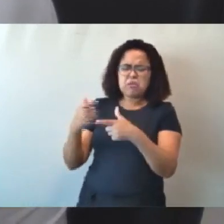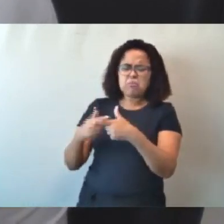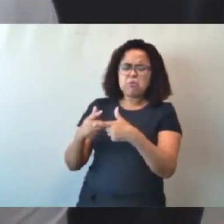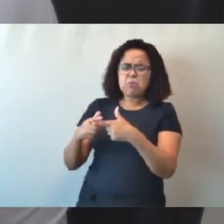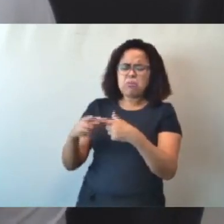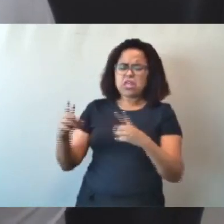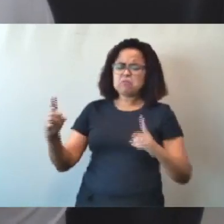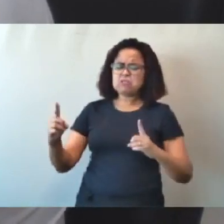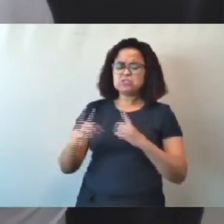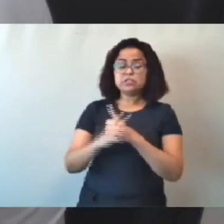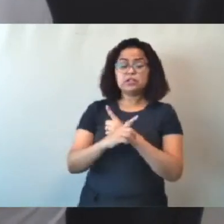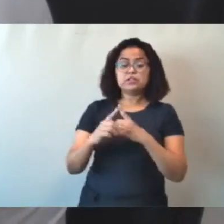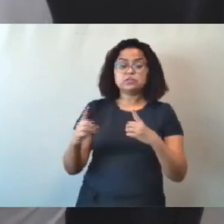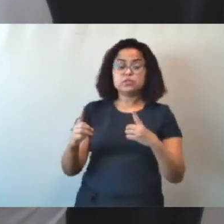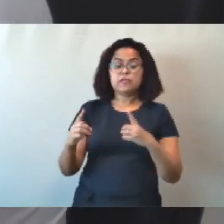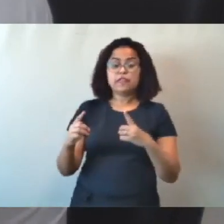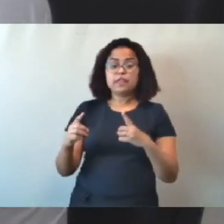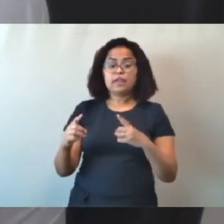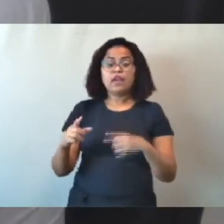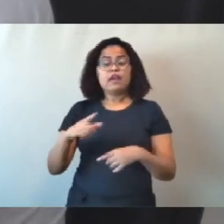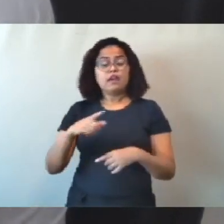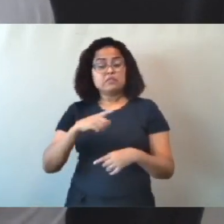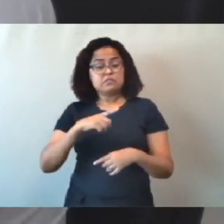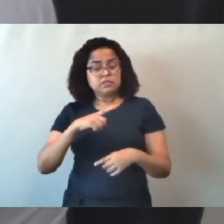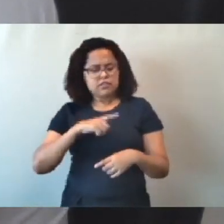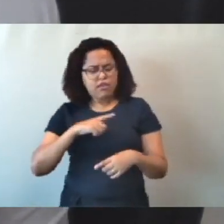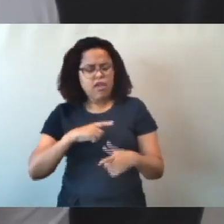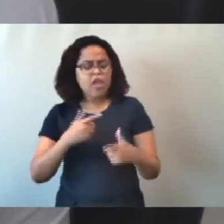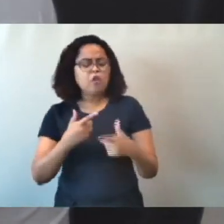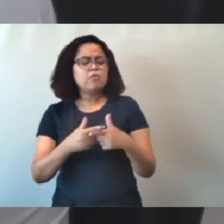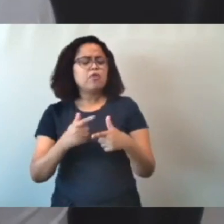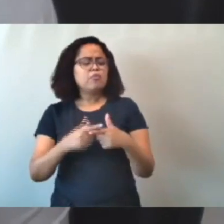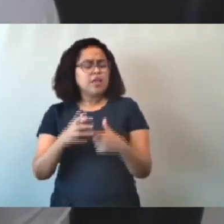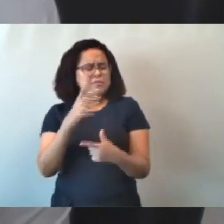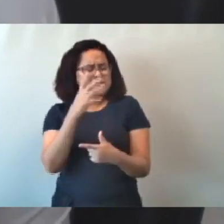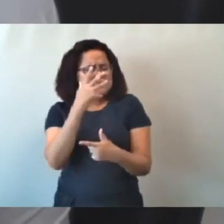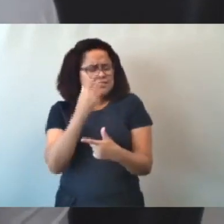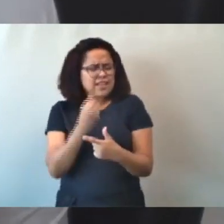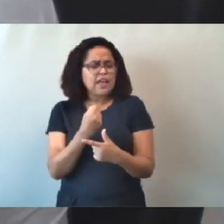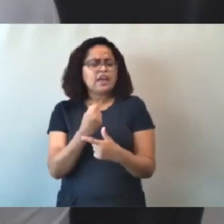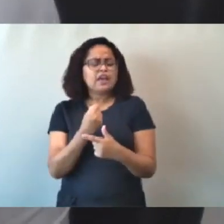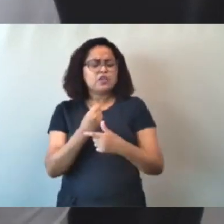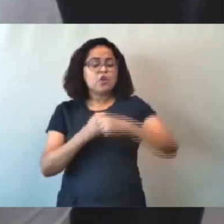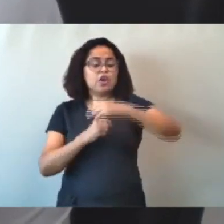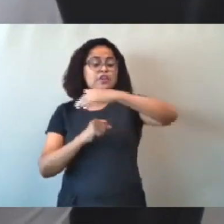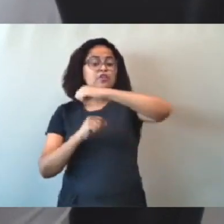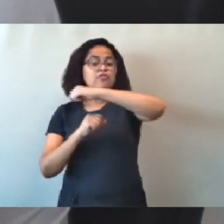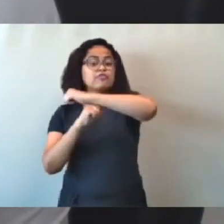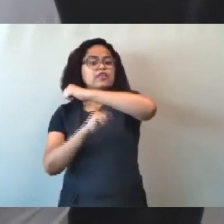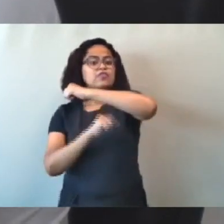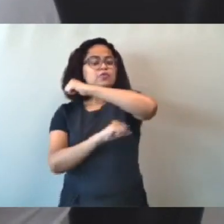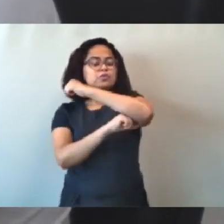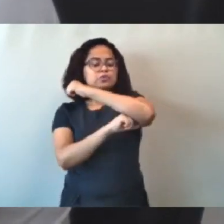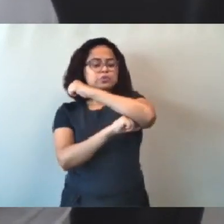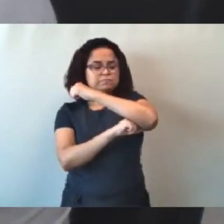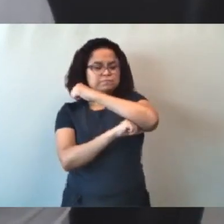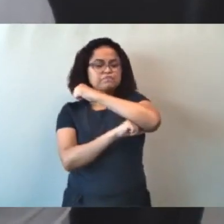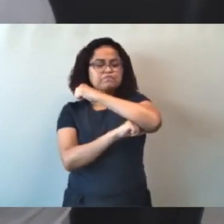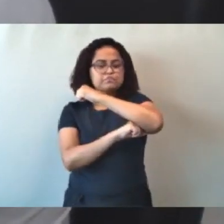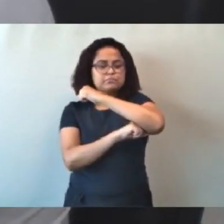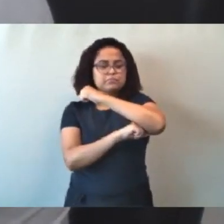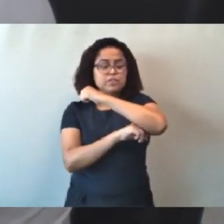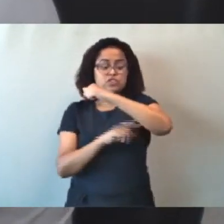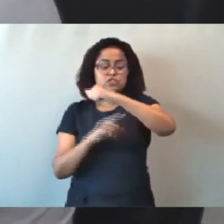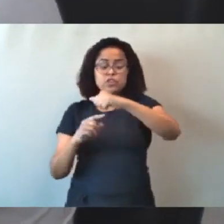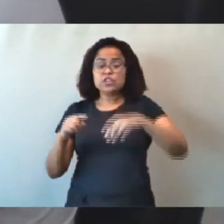viaduto da Pracinha São Vicente. Aquilo é um negócio que... A Abílio Machado de trânsito é ótimo. Chega ali e carro. Em qualquer lugar